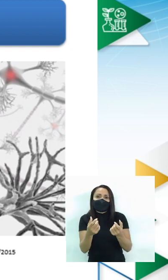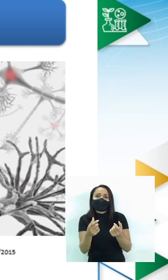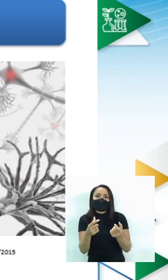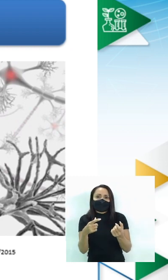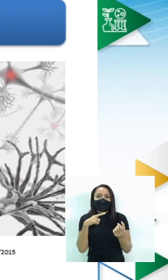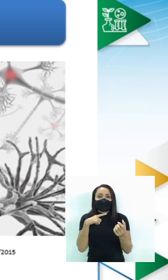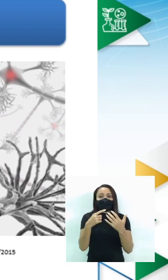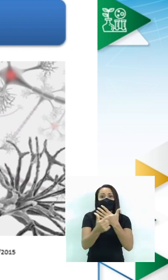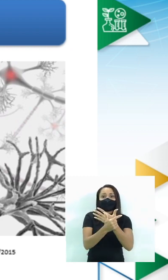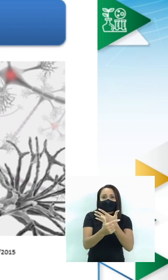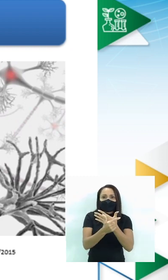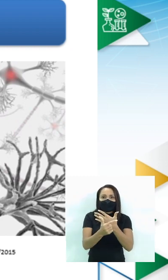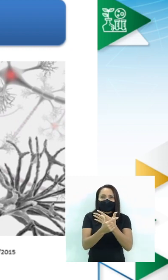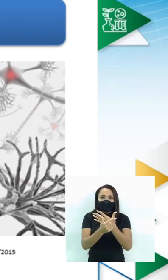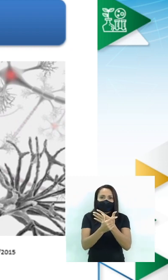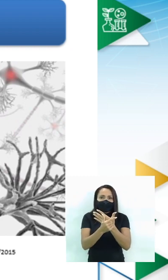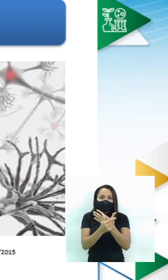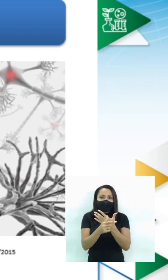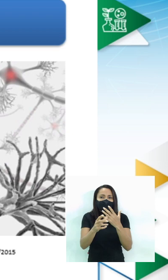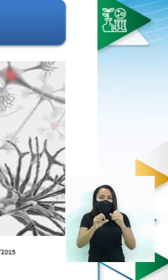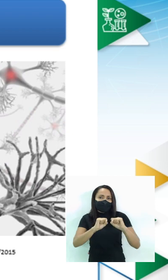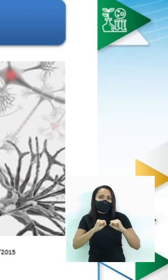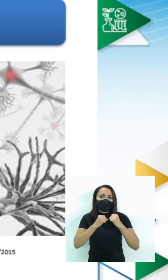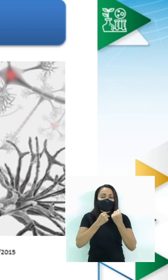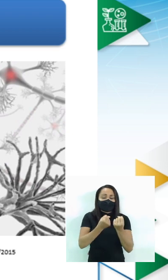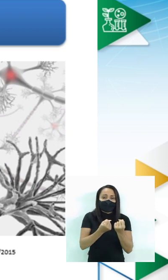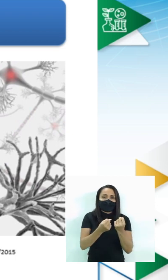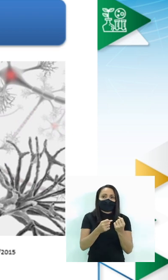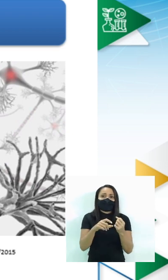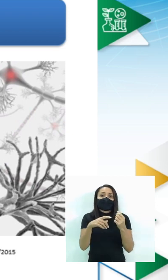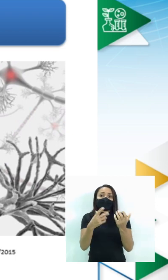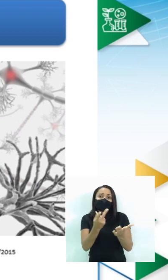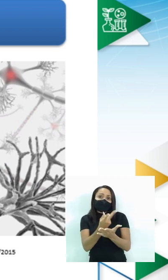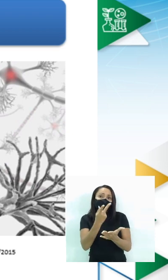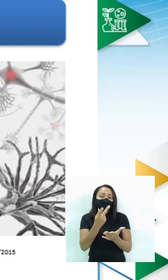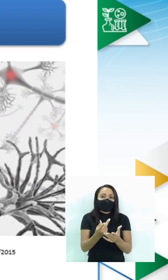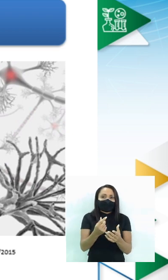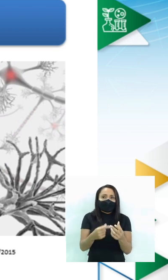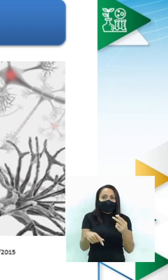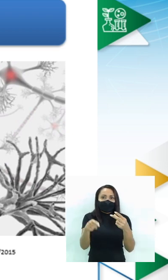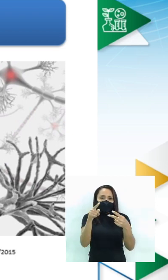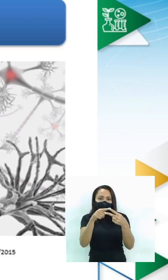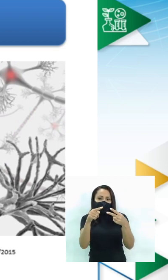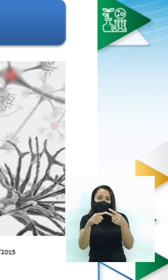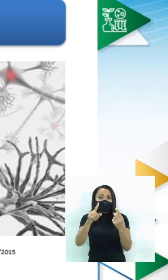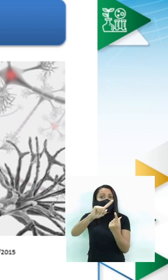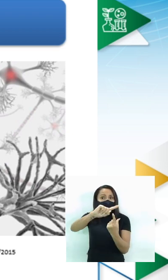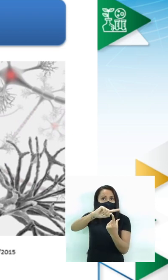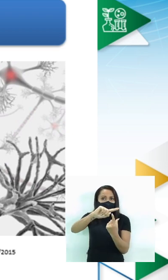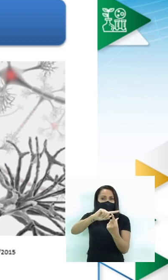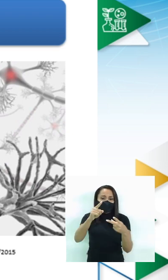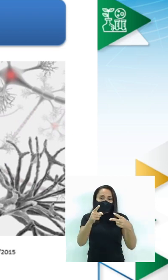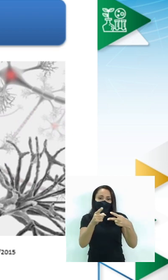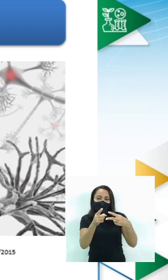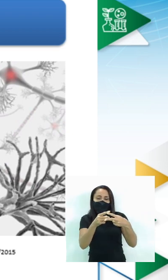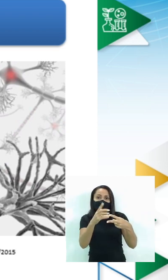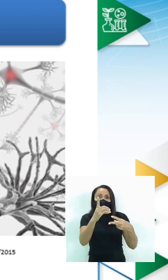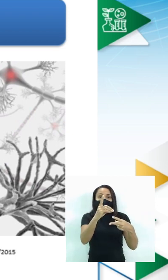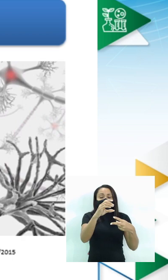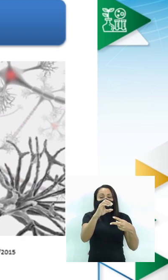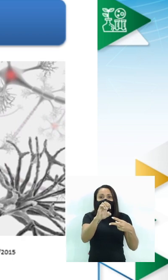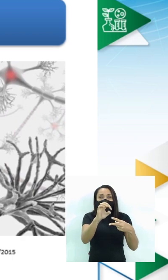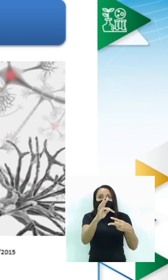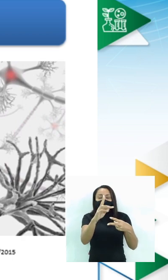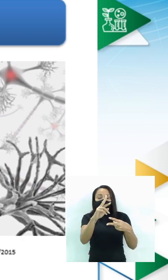exercem a função de conduzir impulsos nervosos e ocorrem em dois tipos, os detritos e os